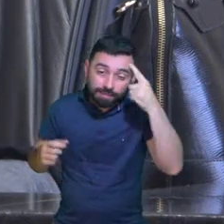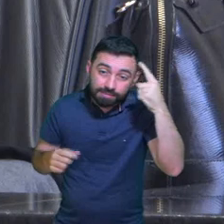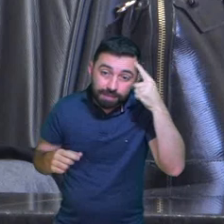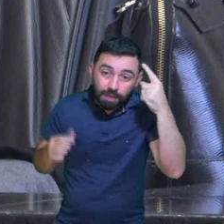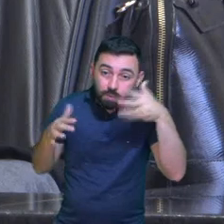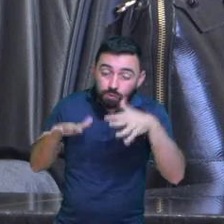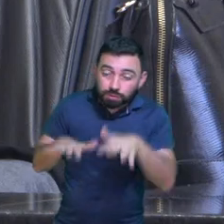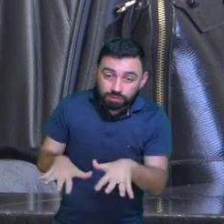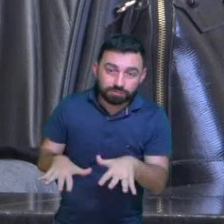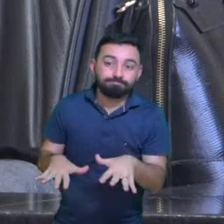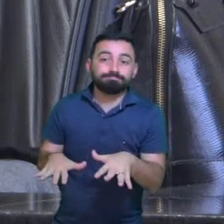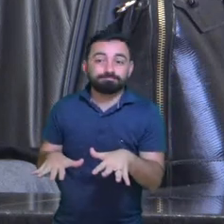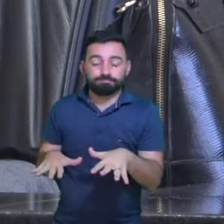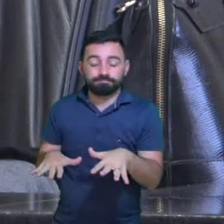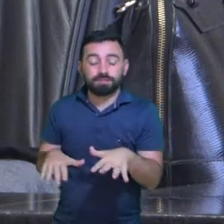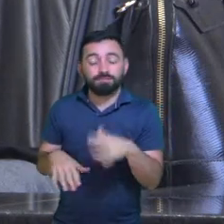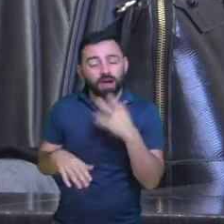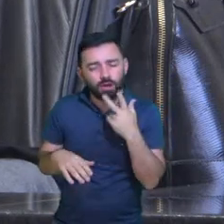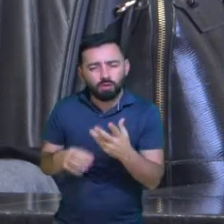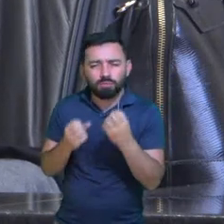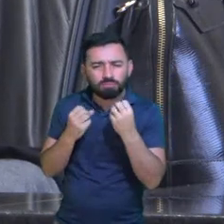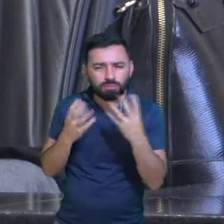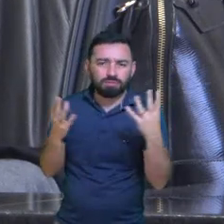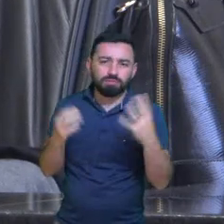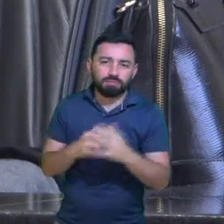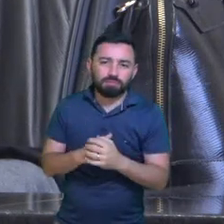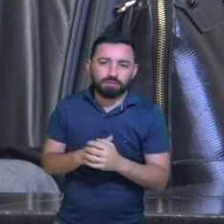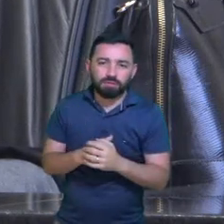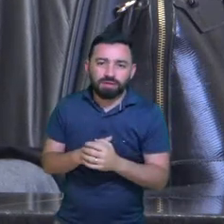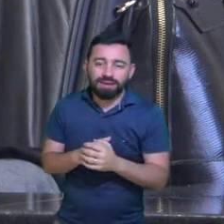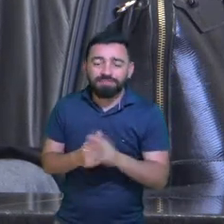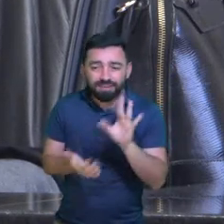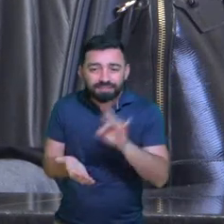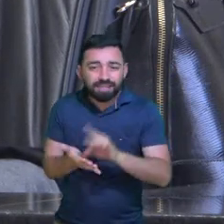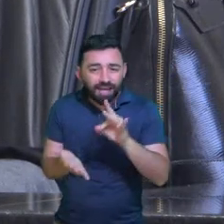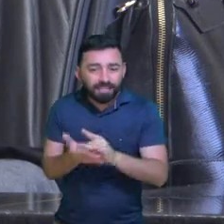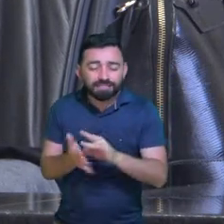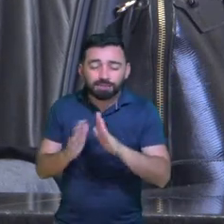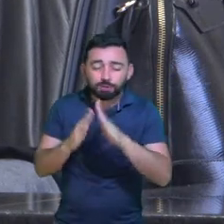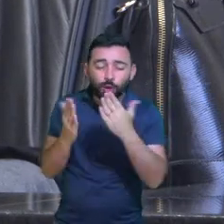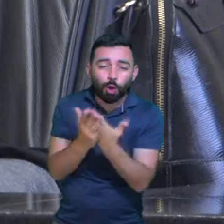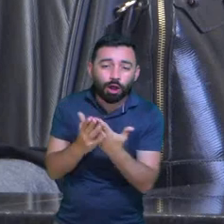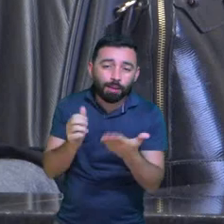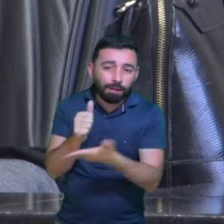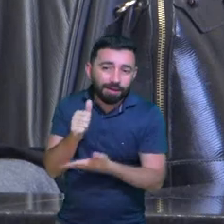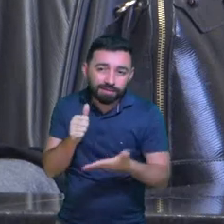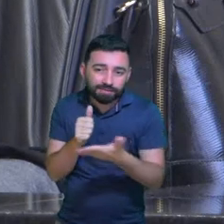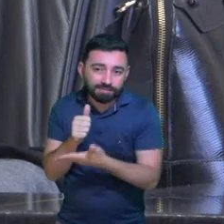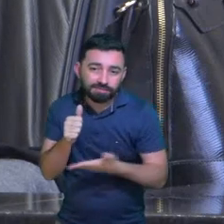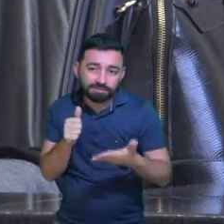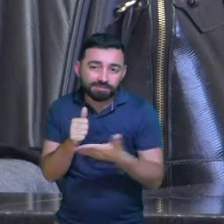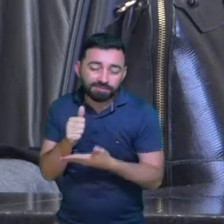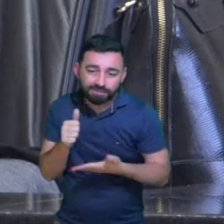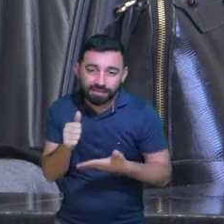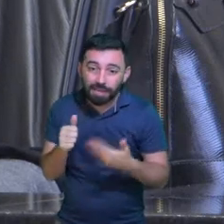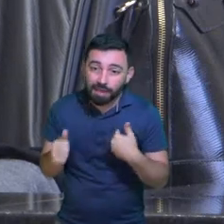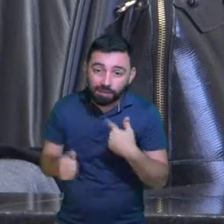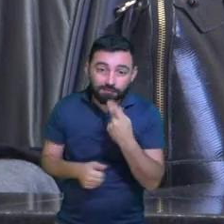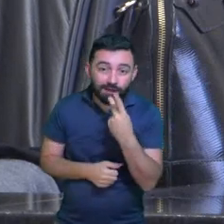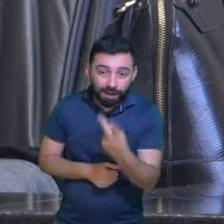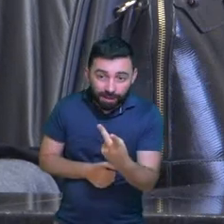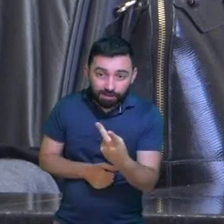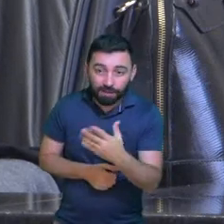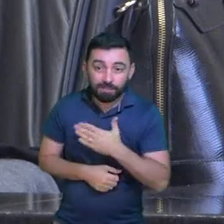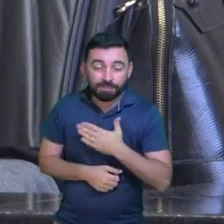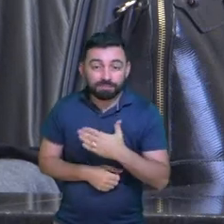hoje de manhã falou falou muito bem isso é um fato Quem tá na escola básica sabe isso é um fato eu digo para vocês que a minha escola